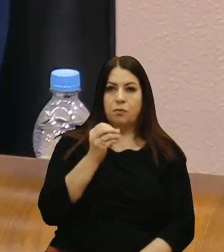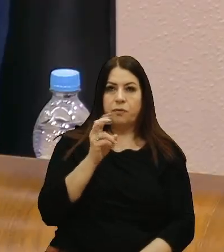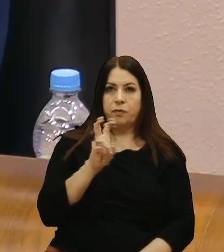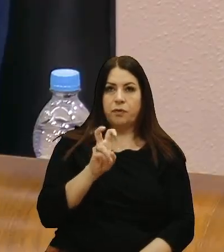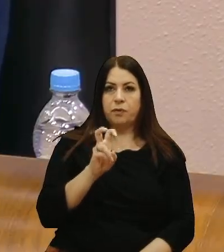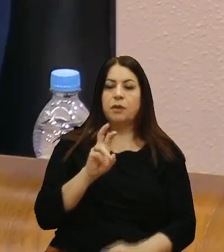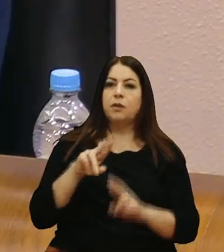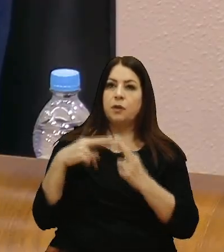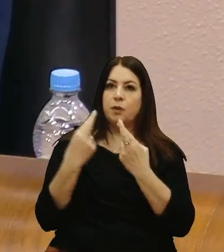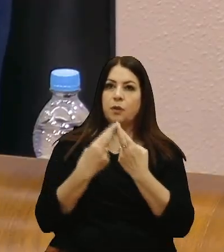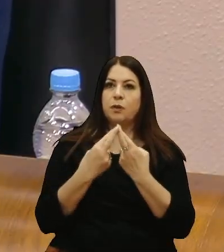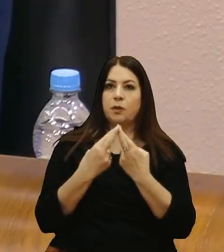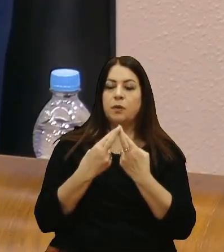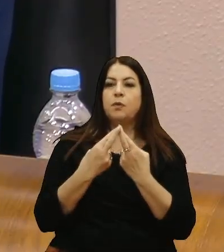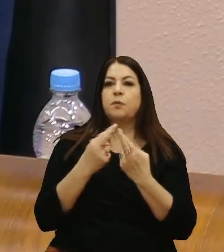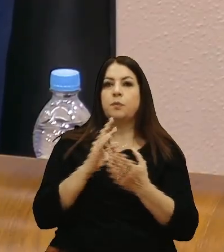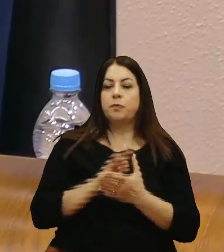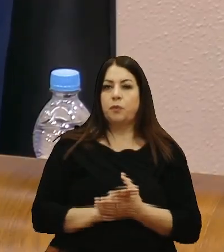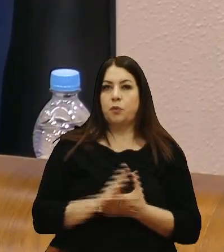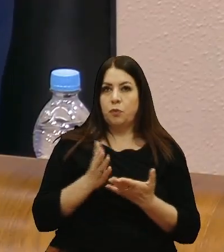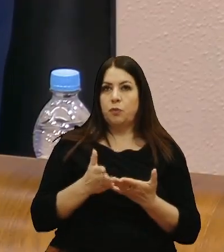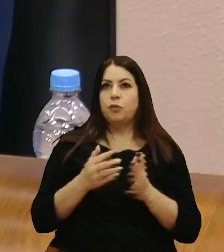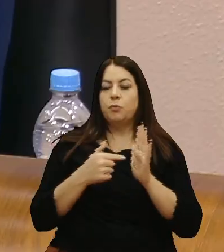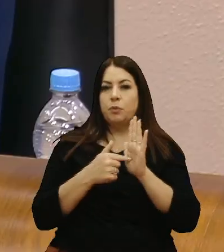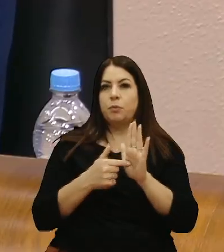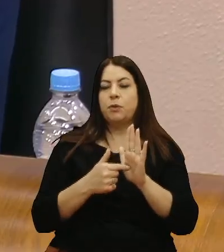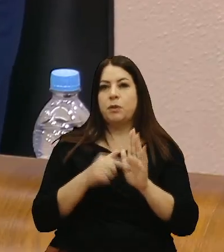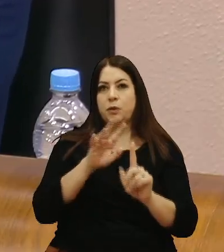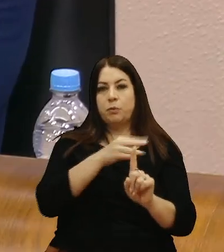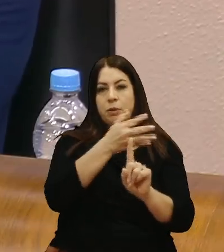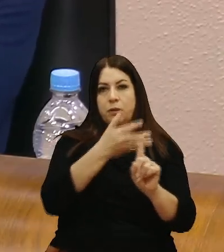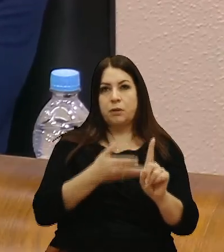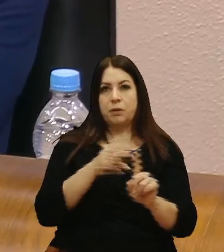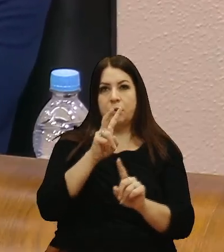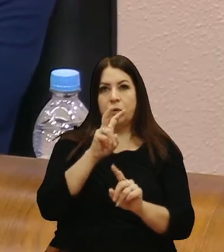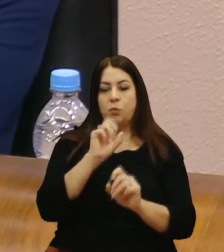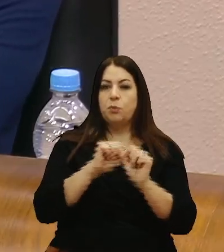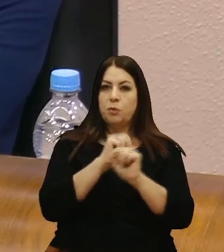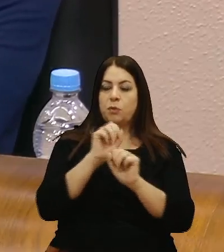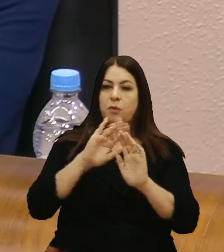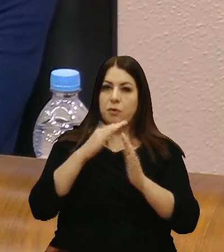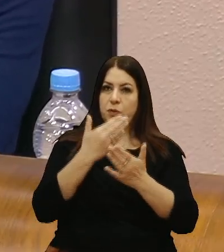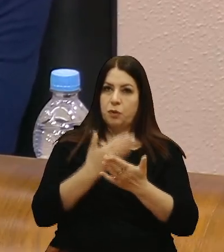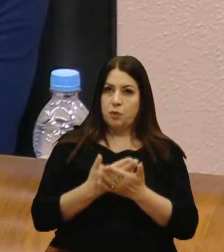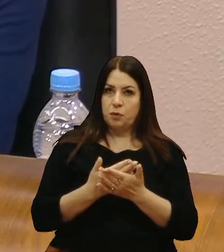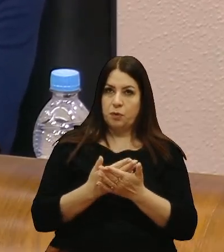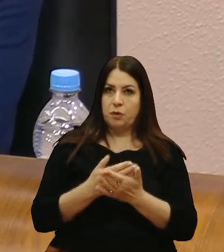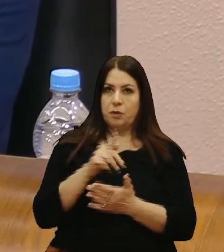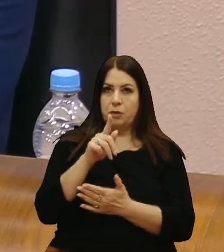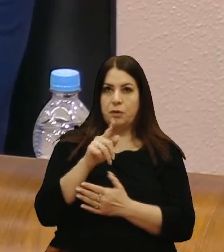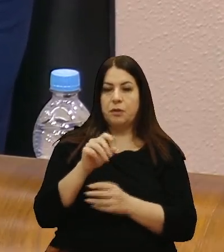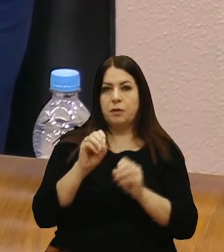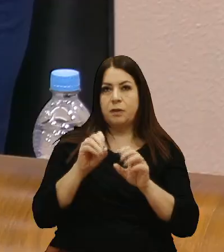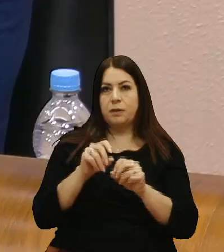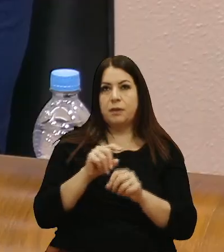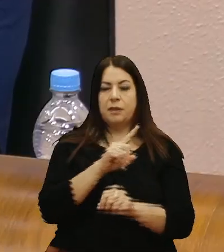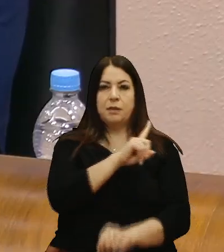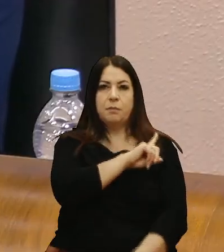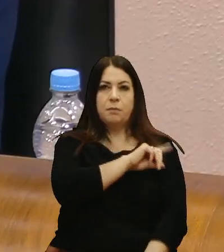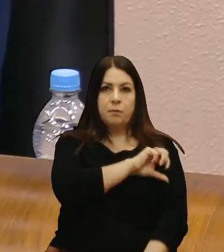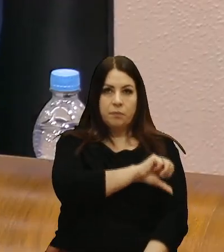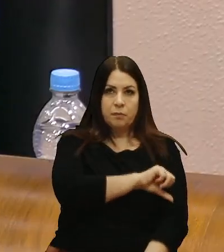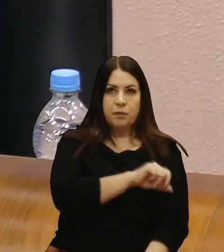99/2025, a sessão ordinária abre espaço para prestar homenagem aos 50 anos da Escola Municipal de Ensino